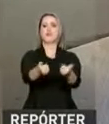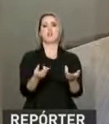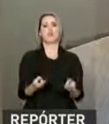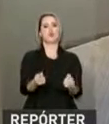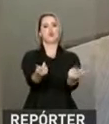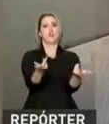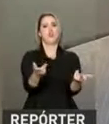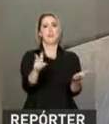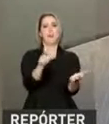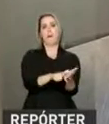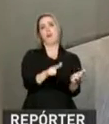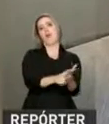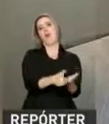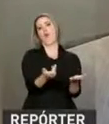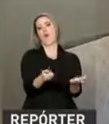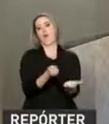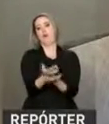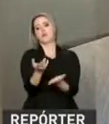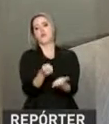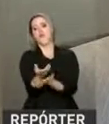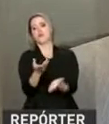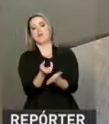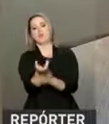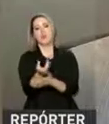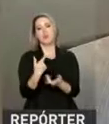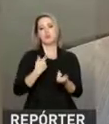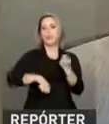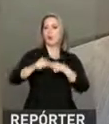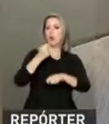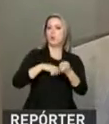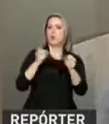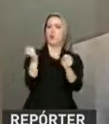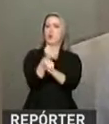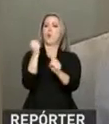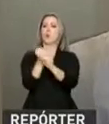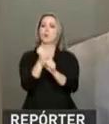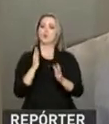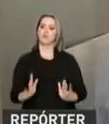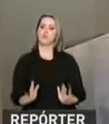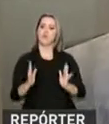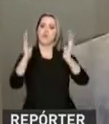de papel, à economia em relação ao erário público na construção